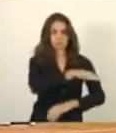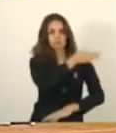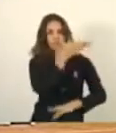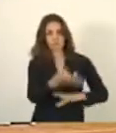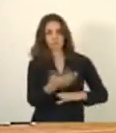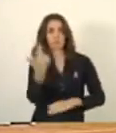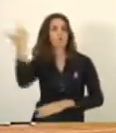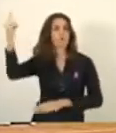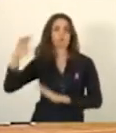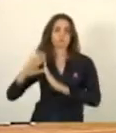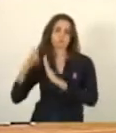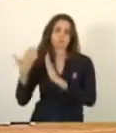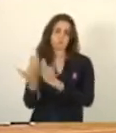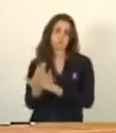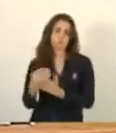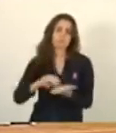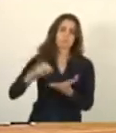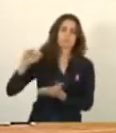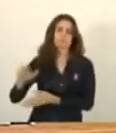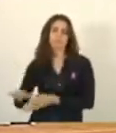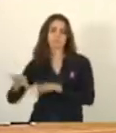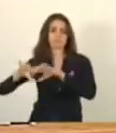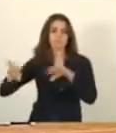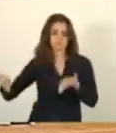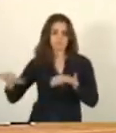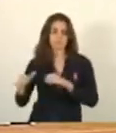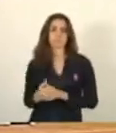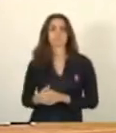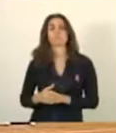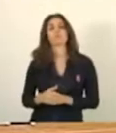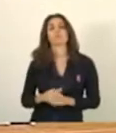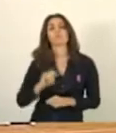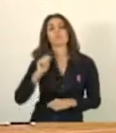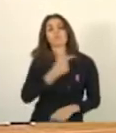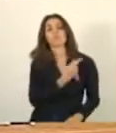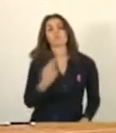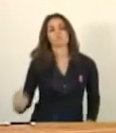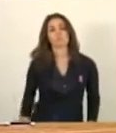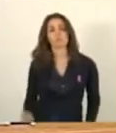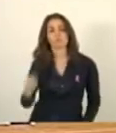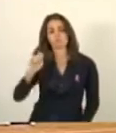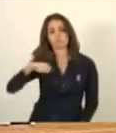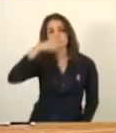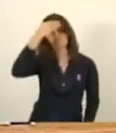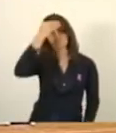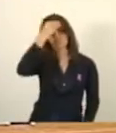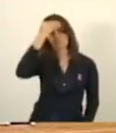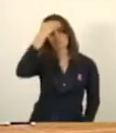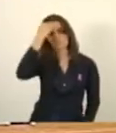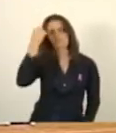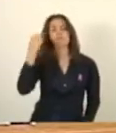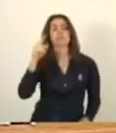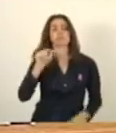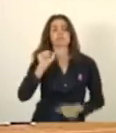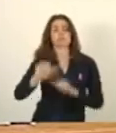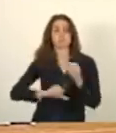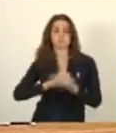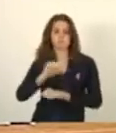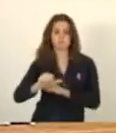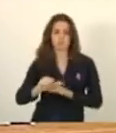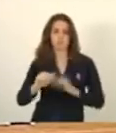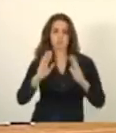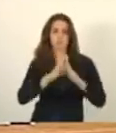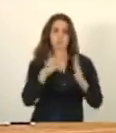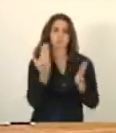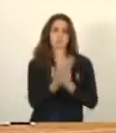período. Com o Renato Casagrande, ele mudou isso, né? O que ele chama hoje de escola de tempo